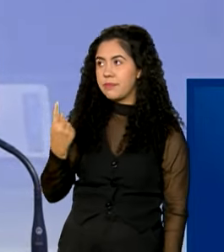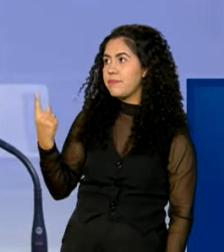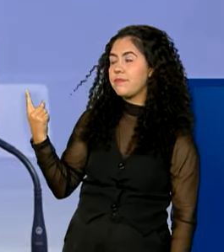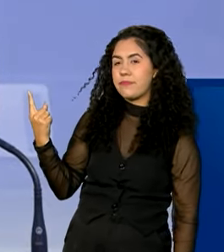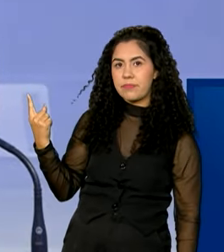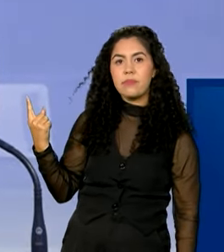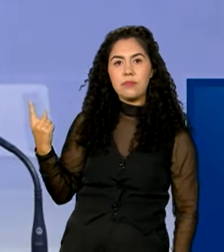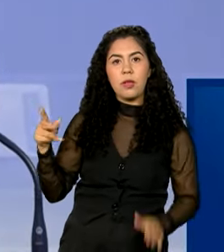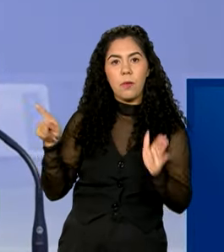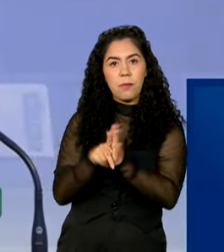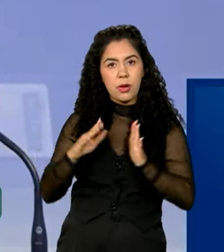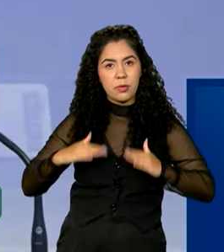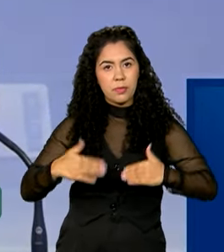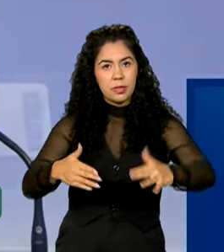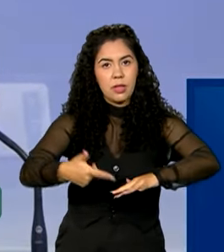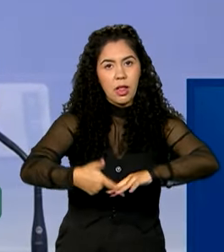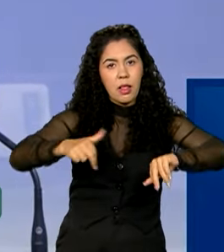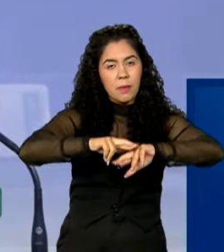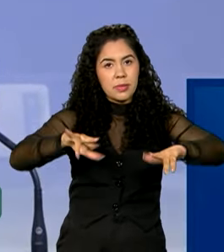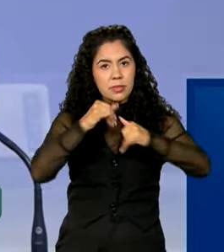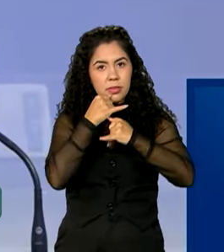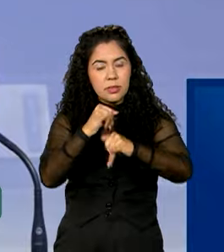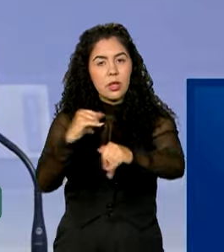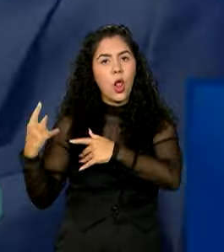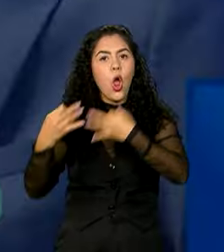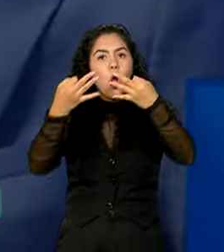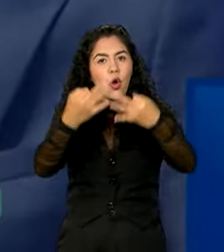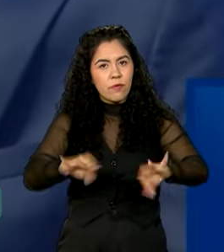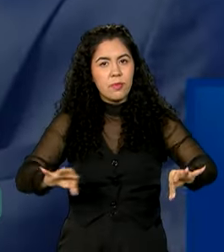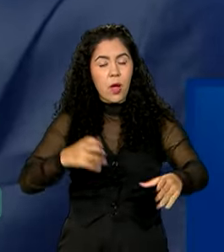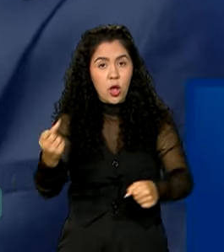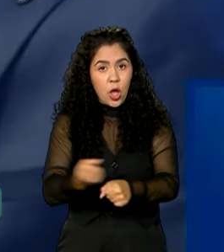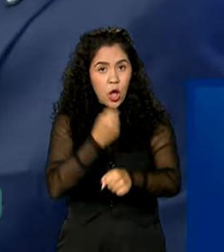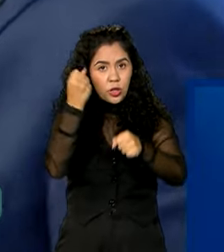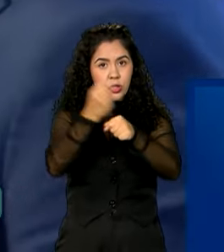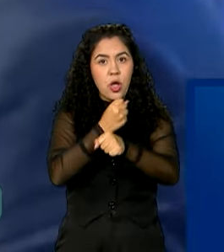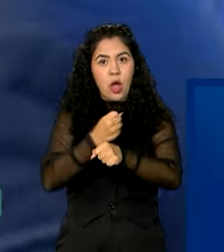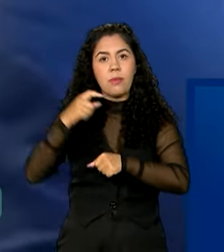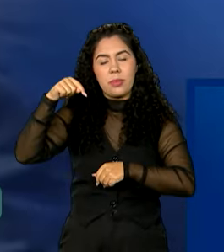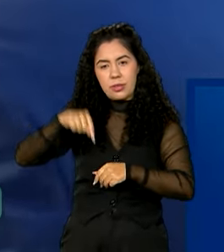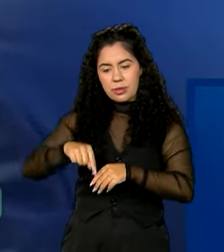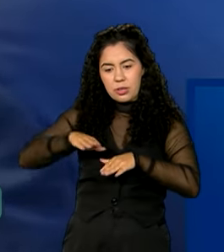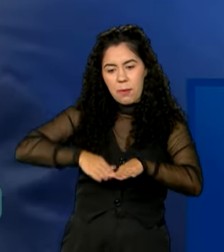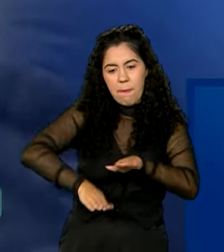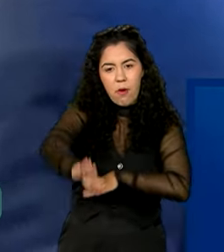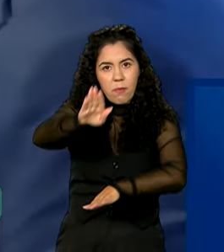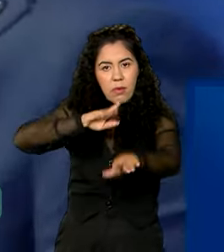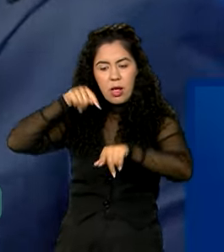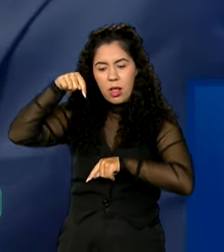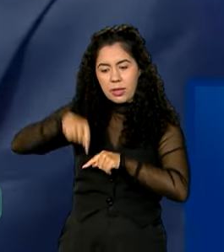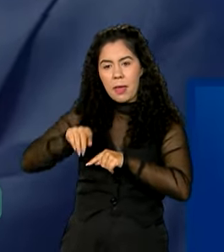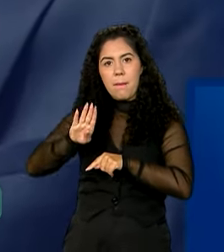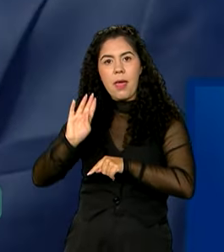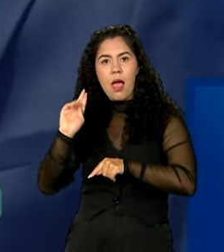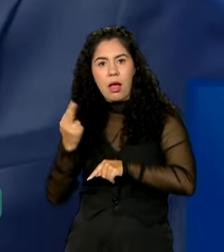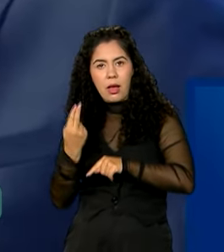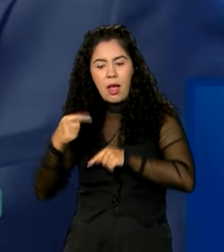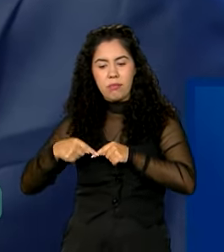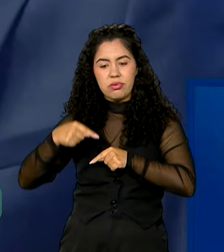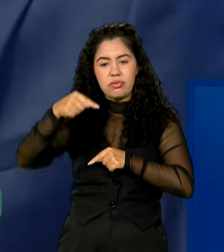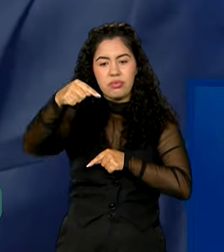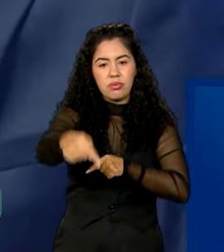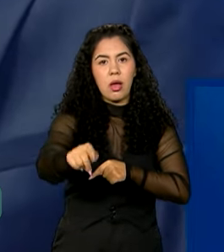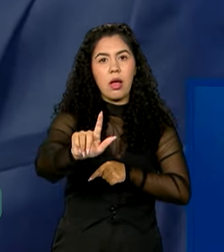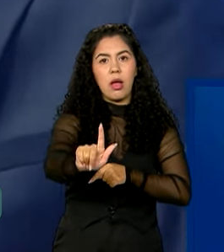Alexandre Silveira, afirmou que as obras previstas no trecho entre Belo Horizonte e Governador Valadares vão aumentar a